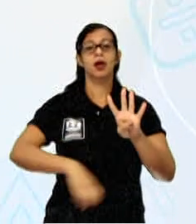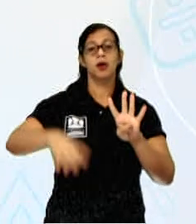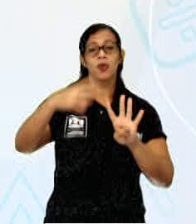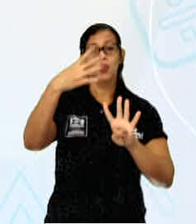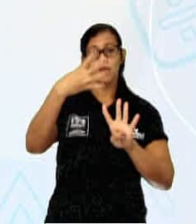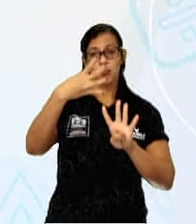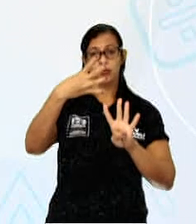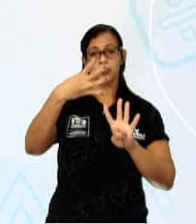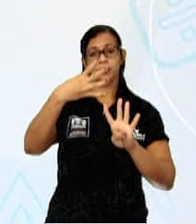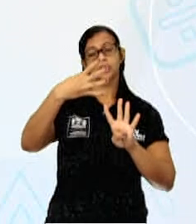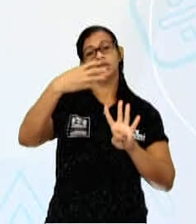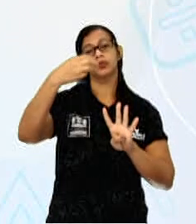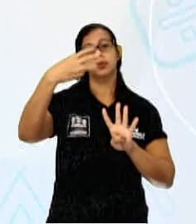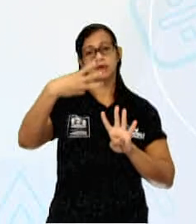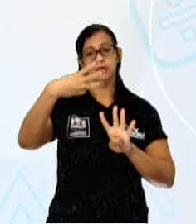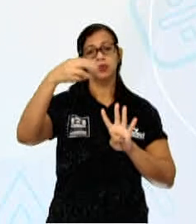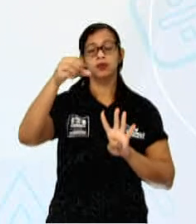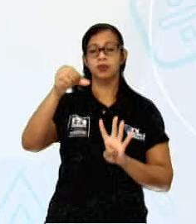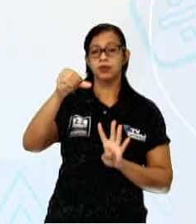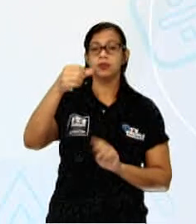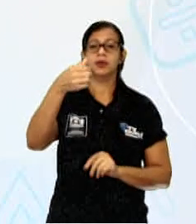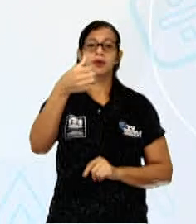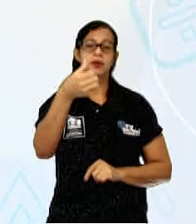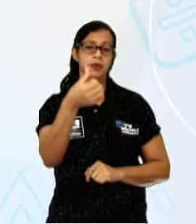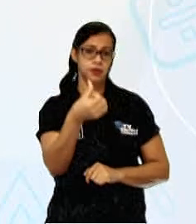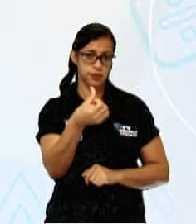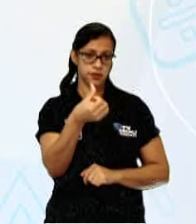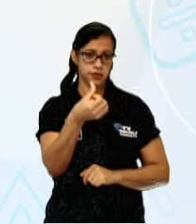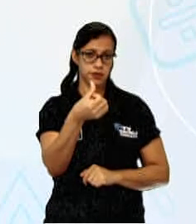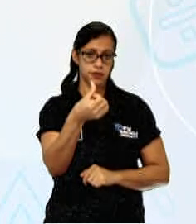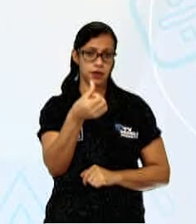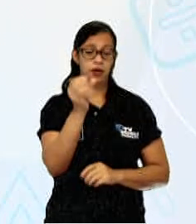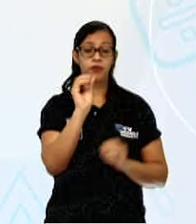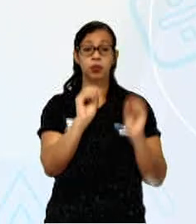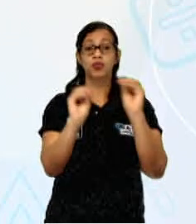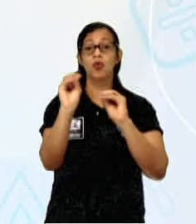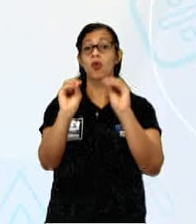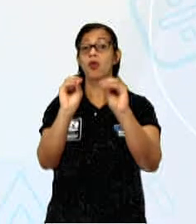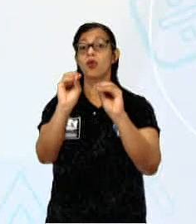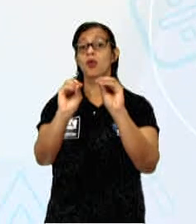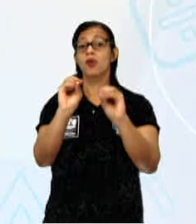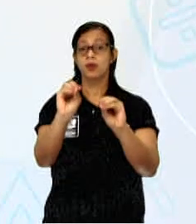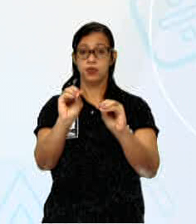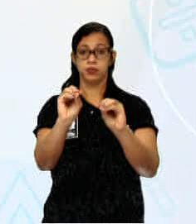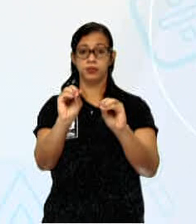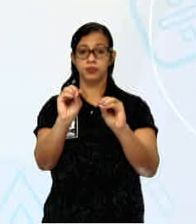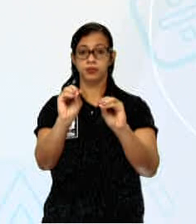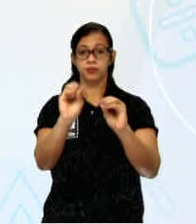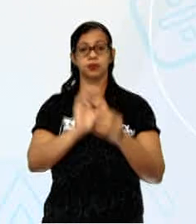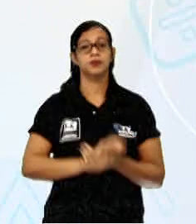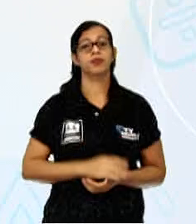4.396 e vamos adicionar o subtraendo